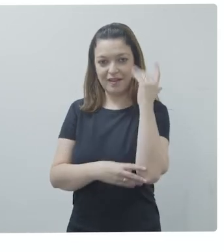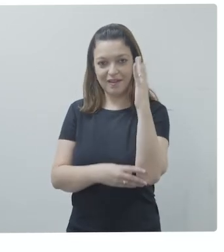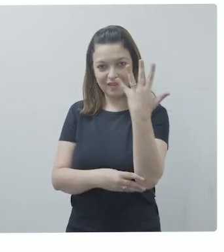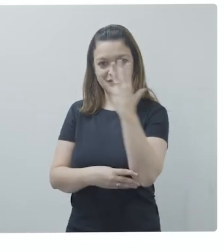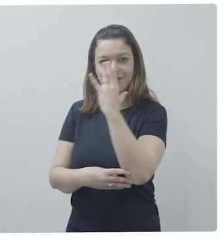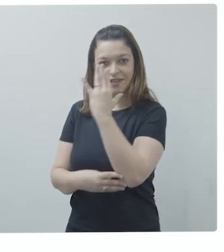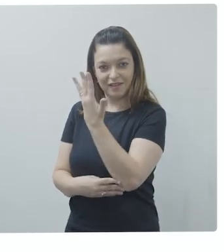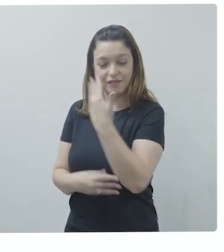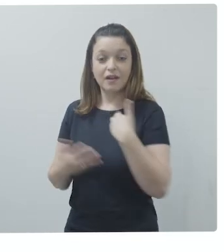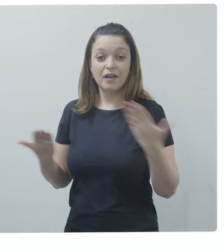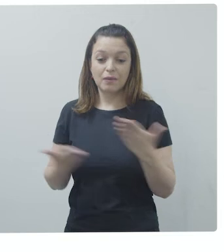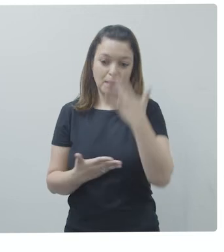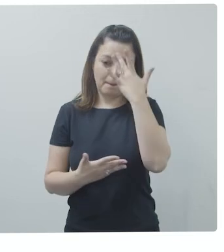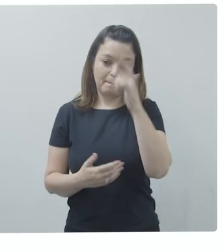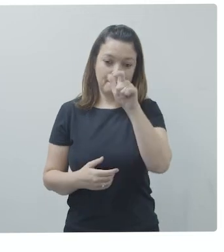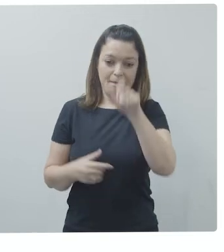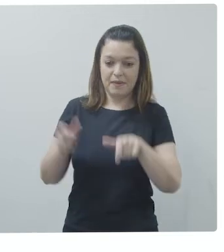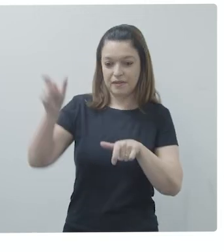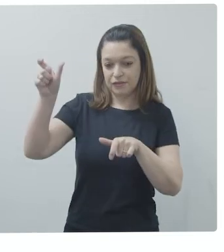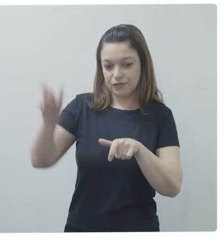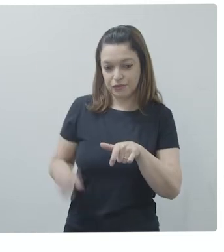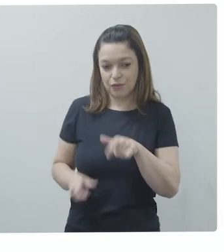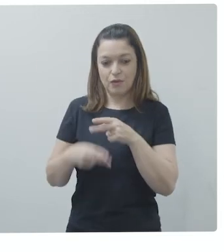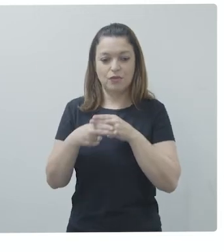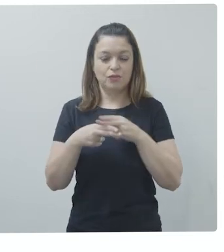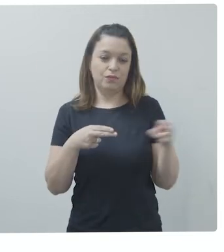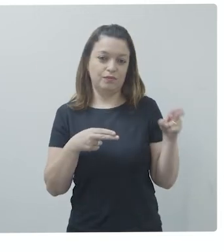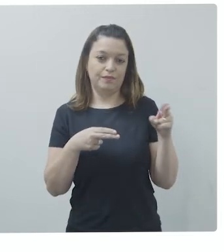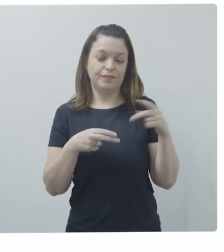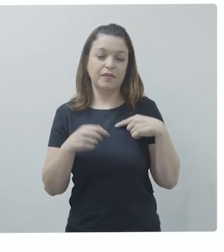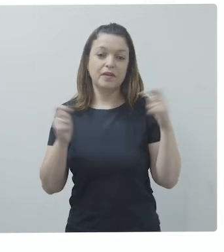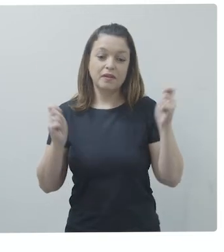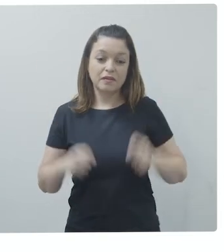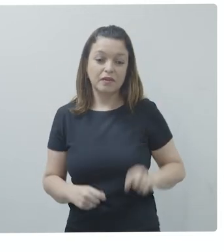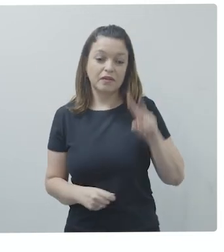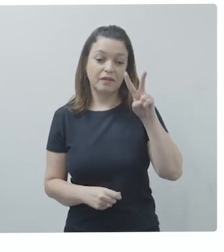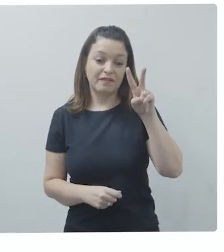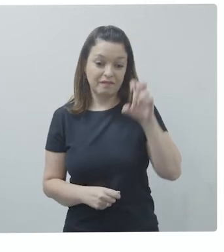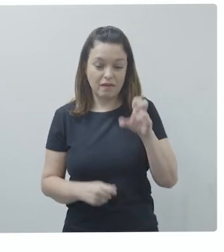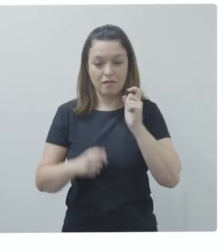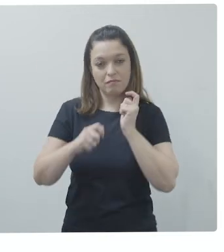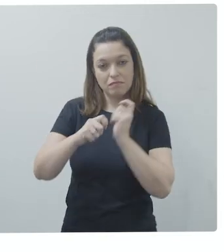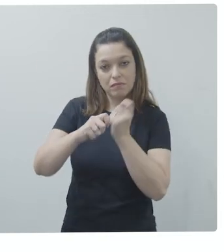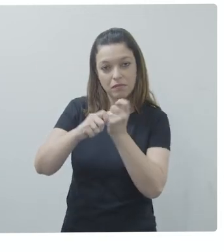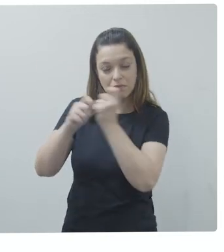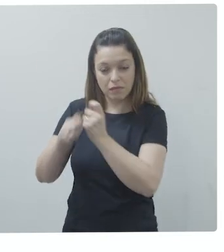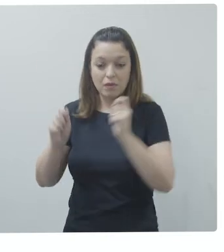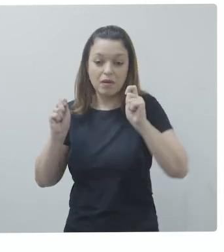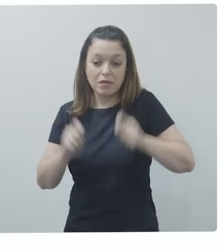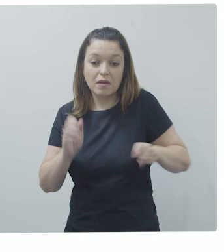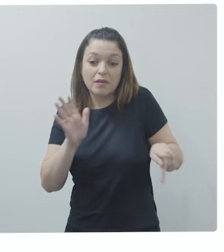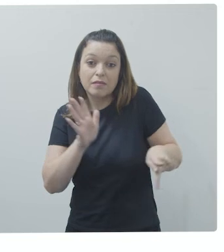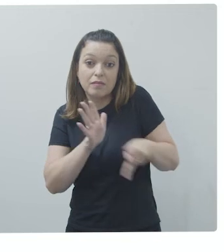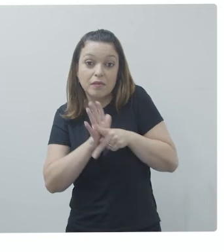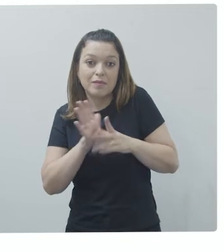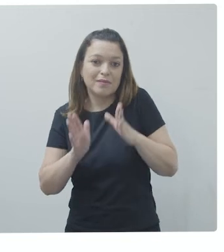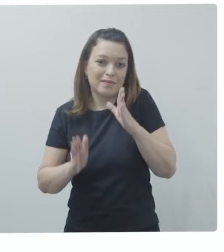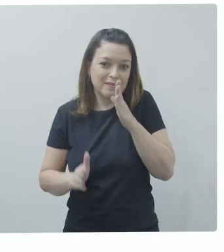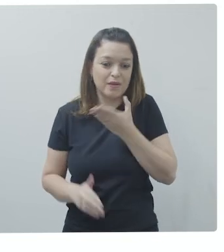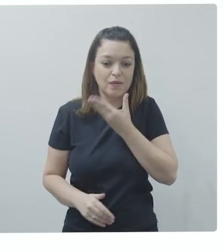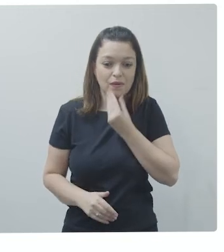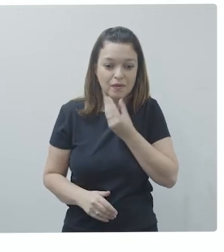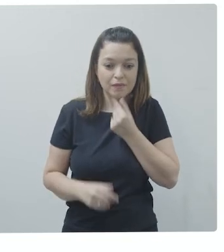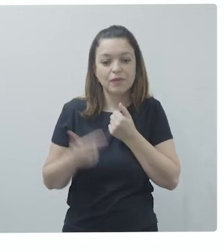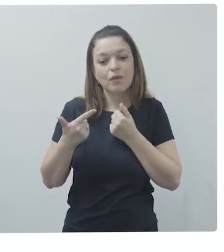eram duas pessoas nuas. Vê esculpiram um deles com genitais masculinos, então decidiram esculpir o outro como uma